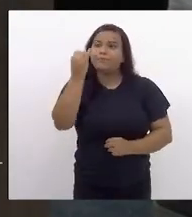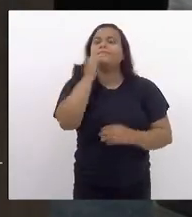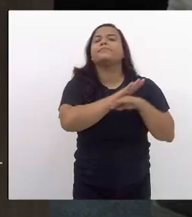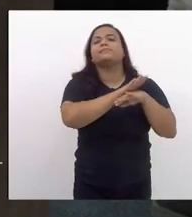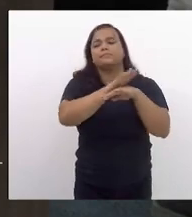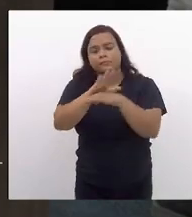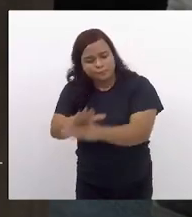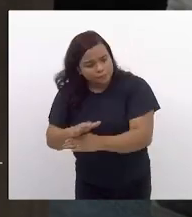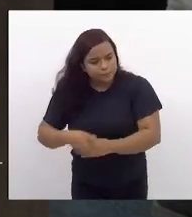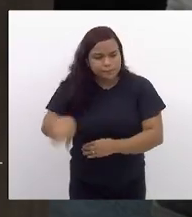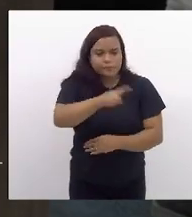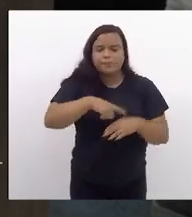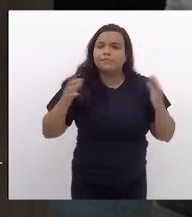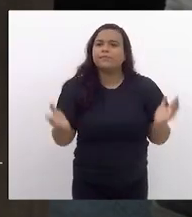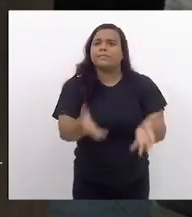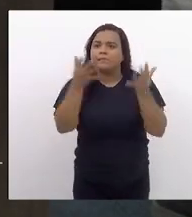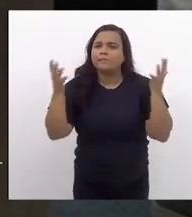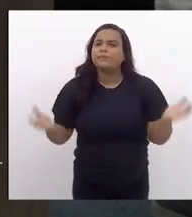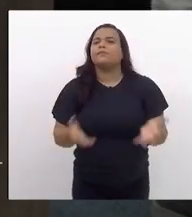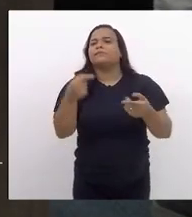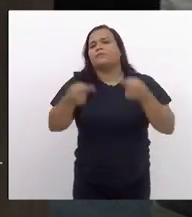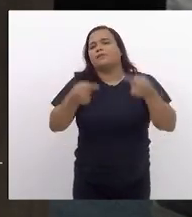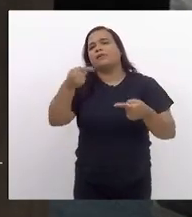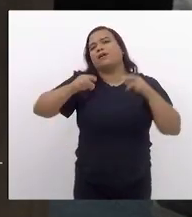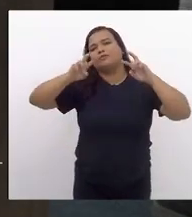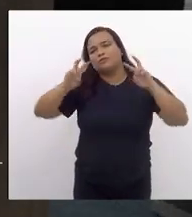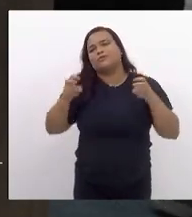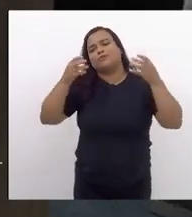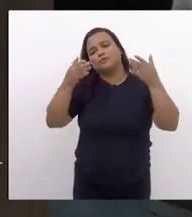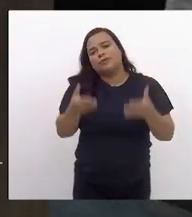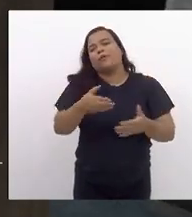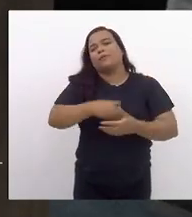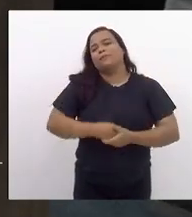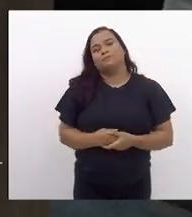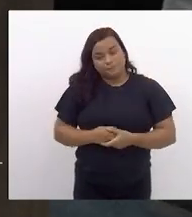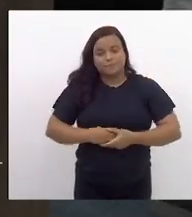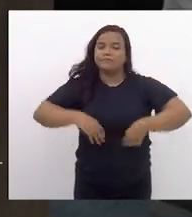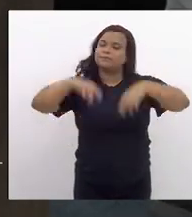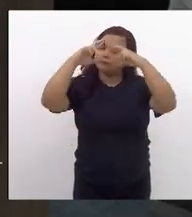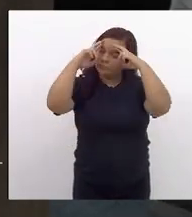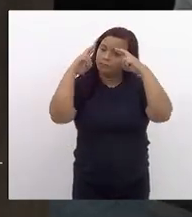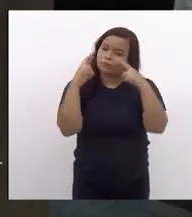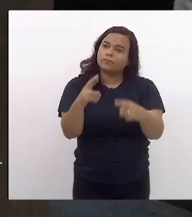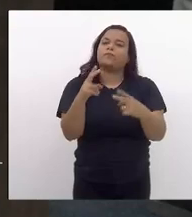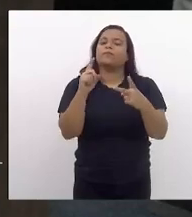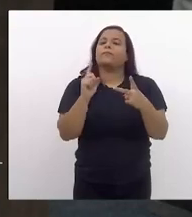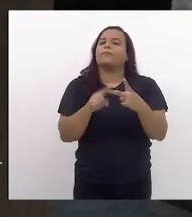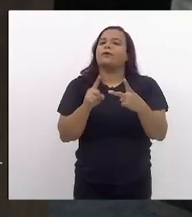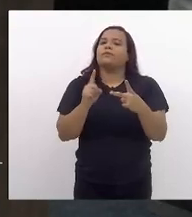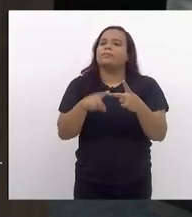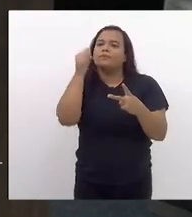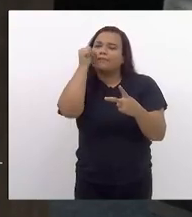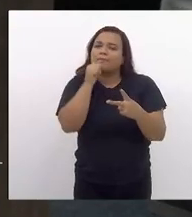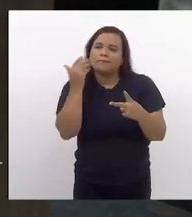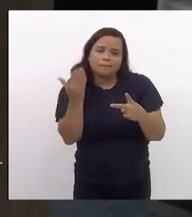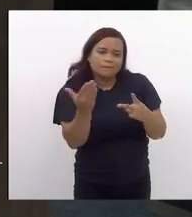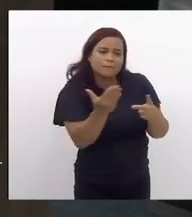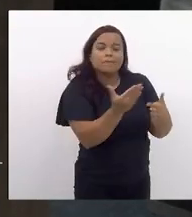para que a gente possa estimular o debate com relação ao respeito às